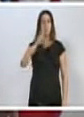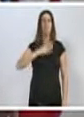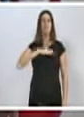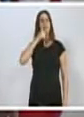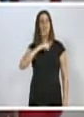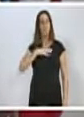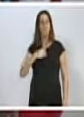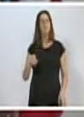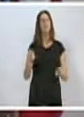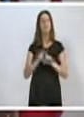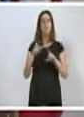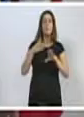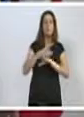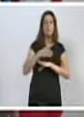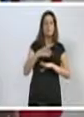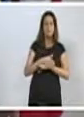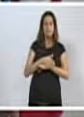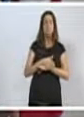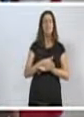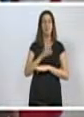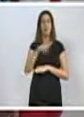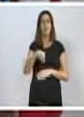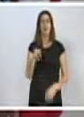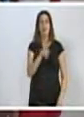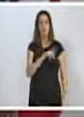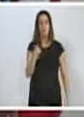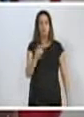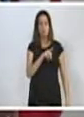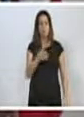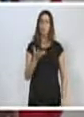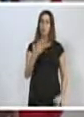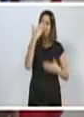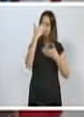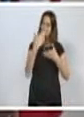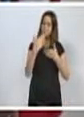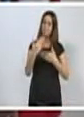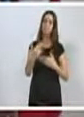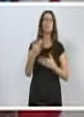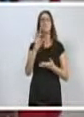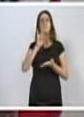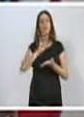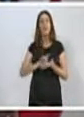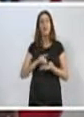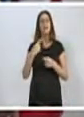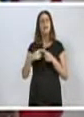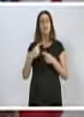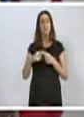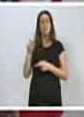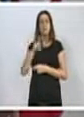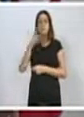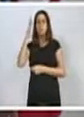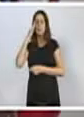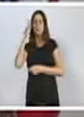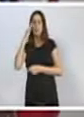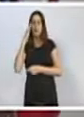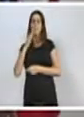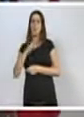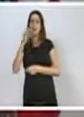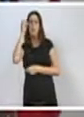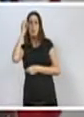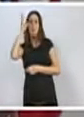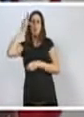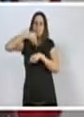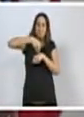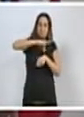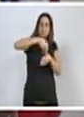participou do Karatê, que elas foram as professoras, eu quero agradecer que elas passaram tudo de bom que puderam. Tanto